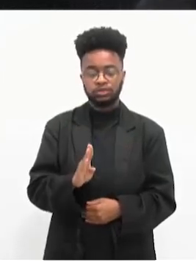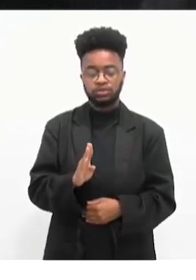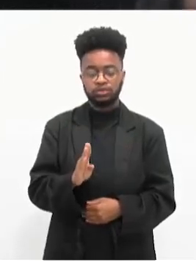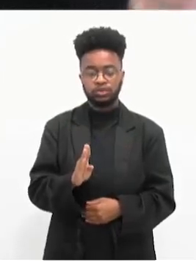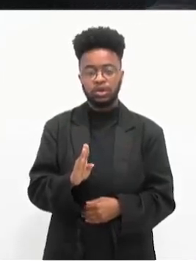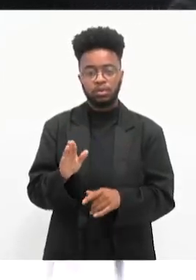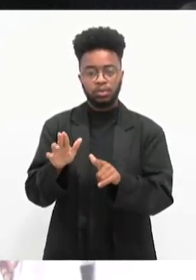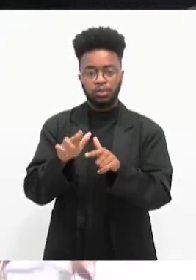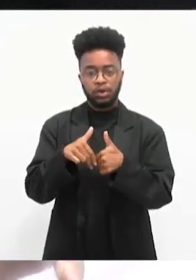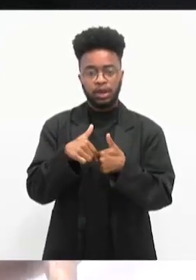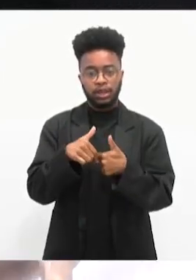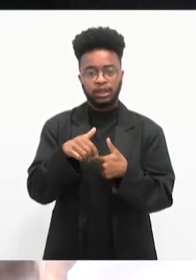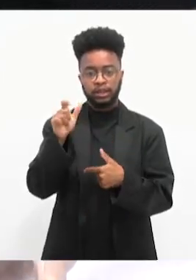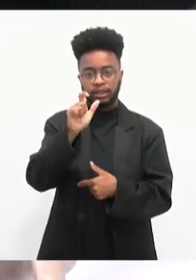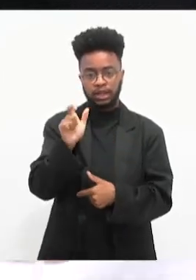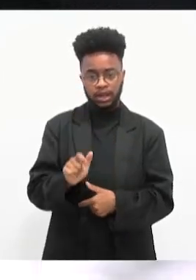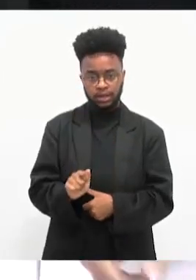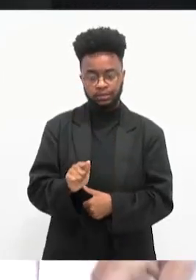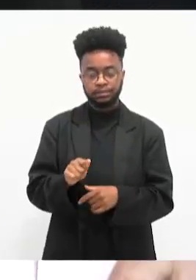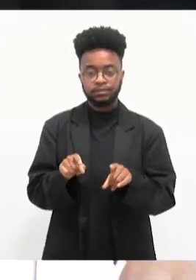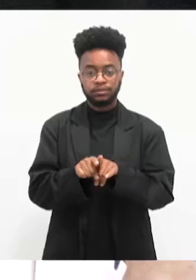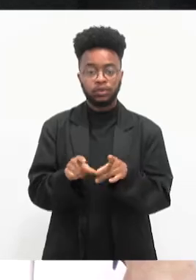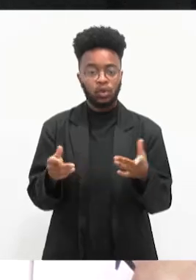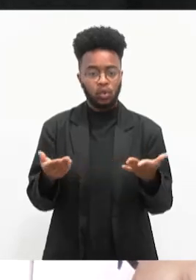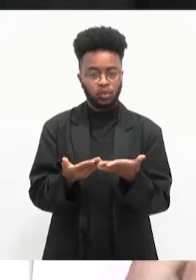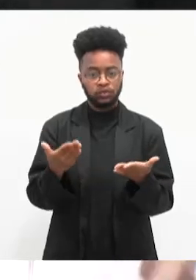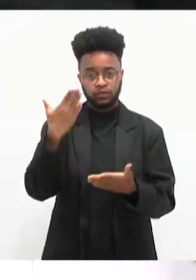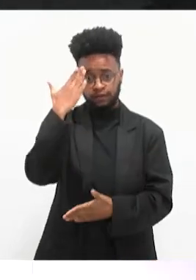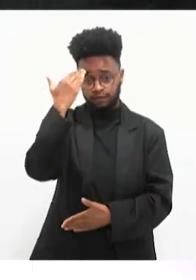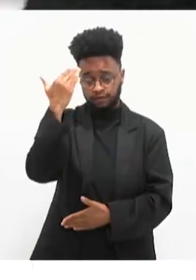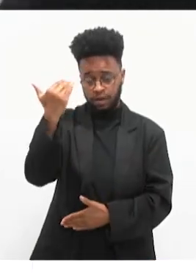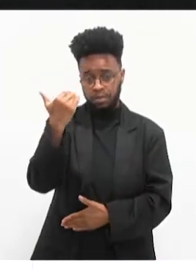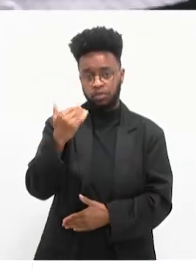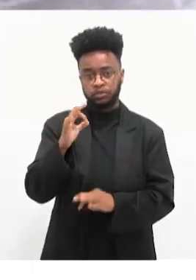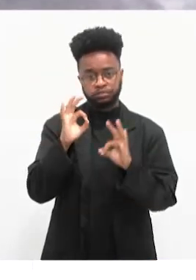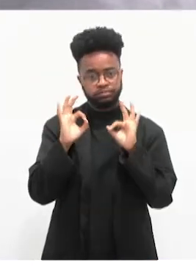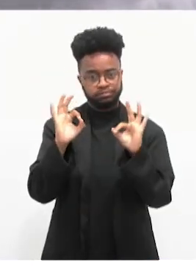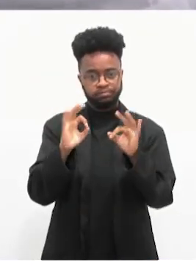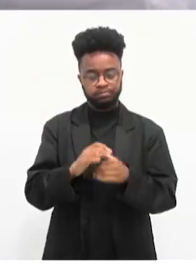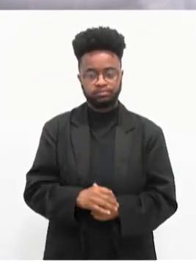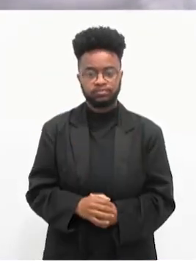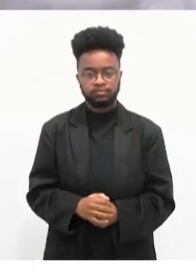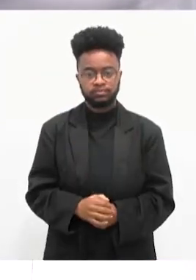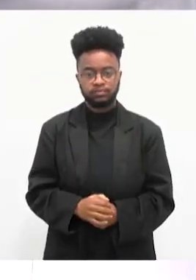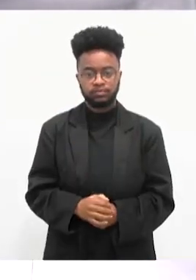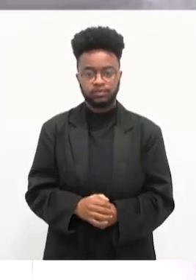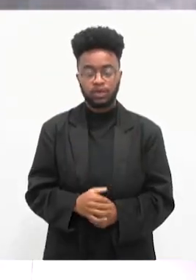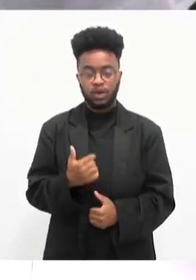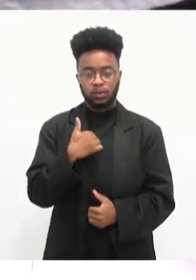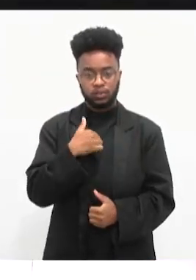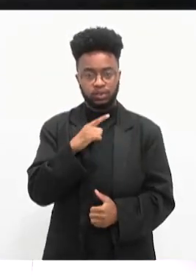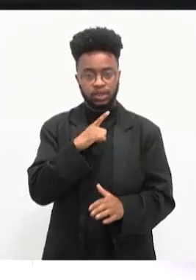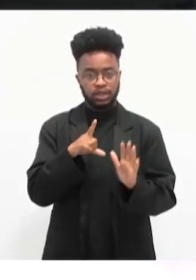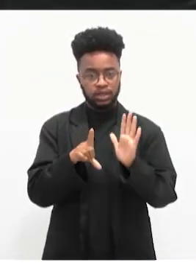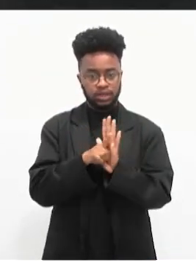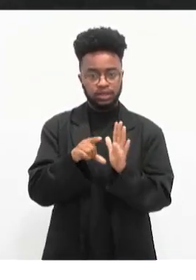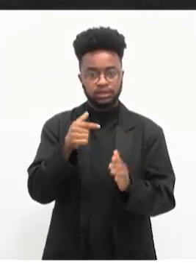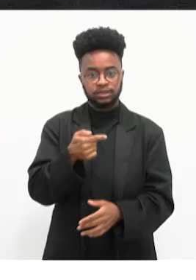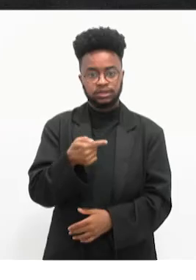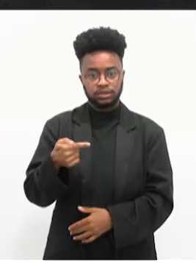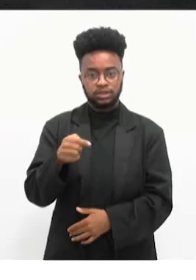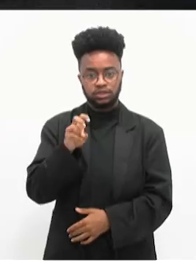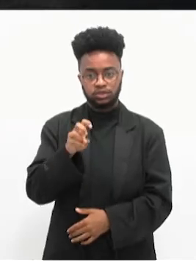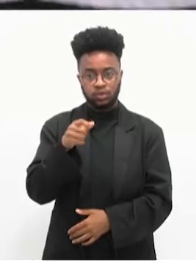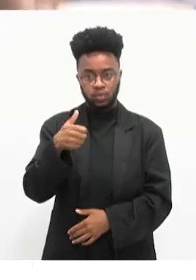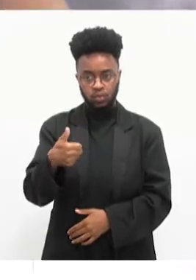Itália. E hoje é um sucesso absoluto. E eu tenho uma lei,